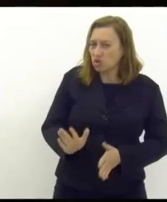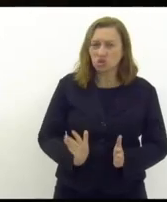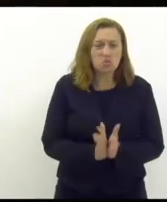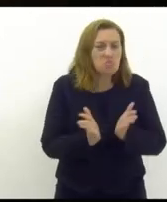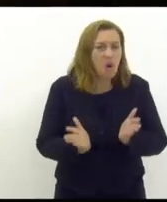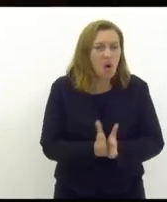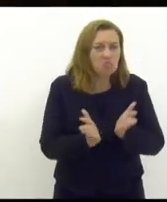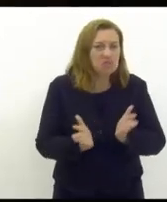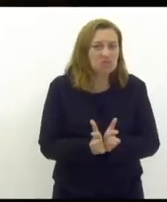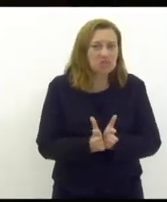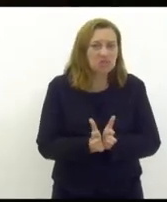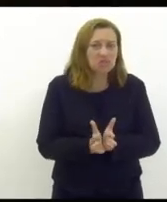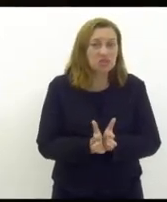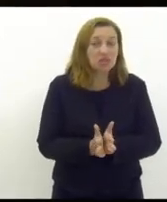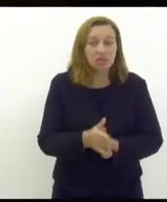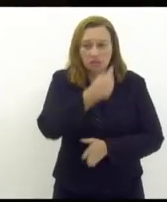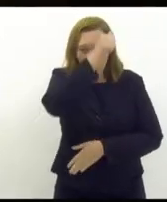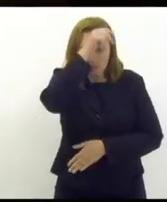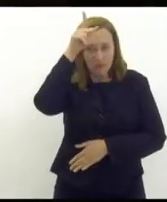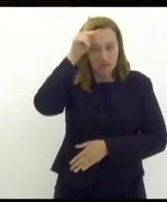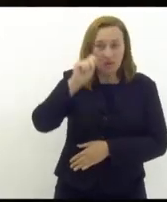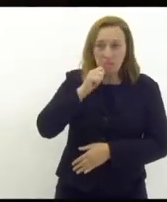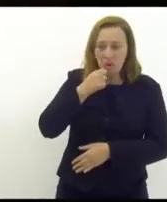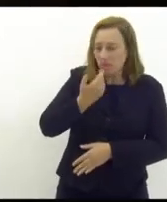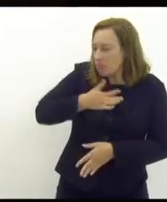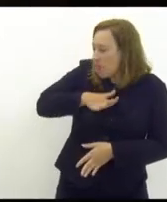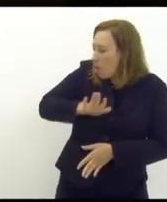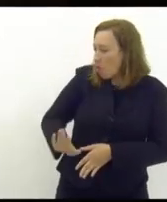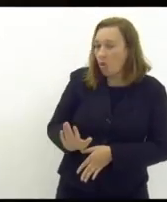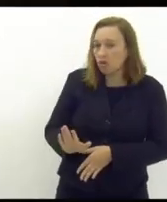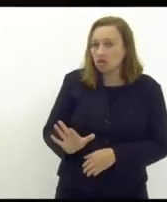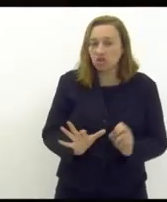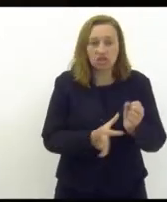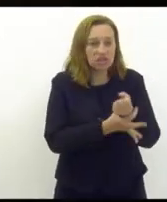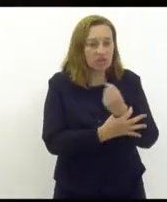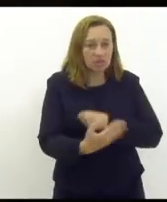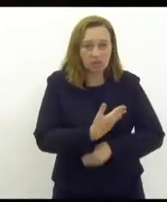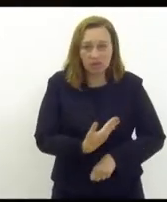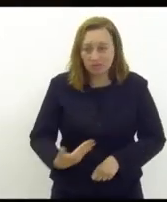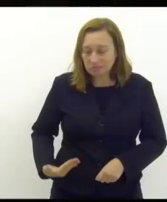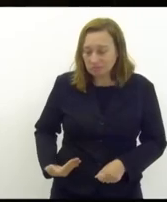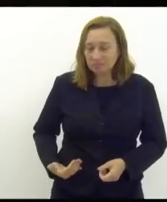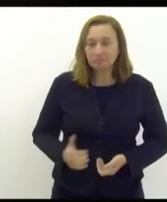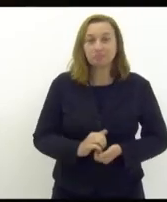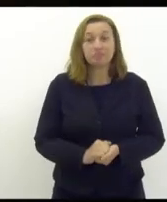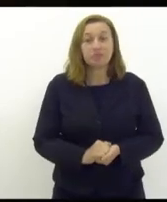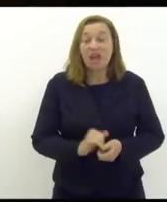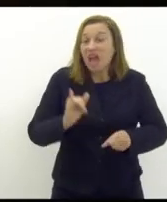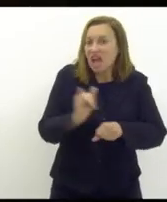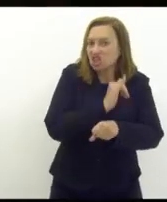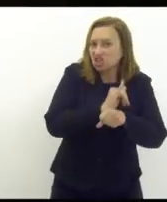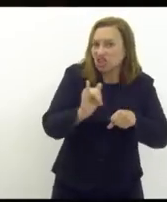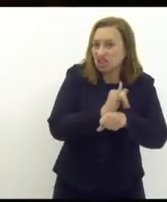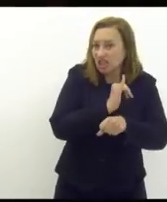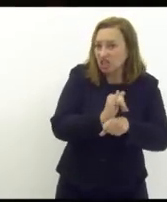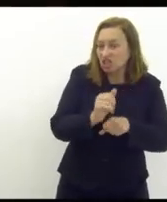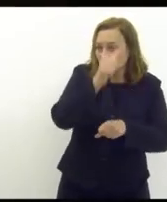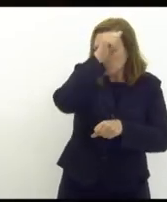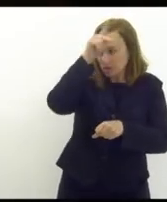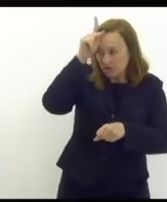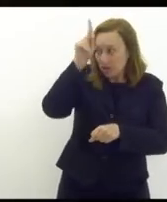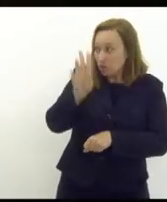pobres o atual prefeito não gosta do guarda municipal e a estratégia que o prefeito usa